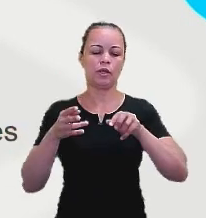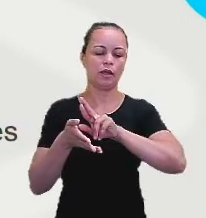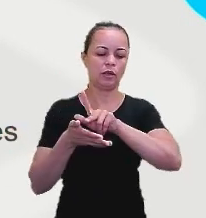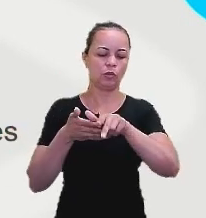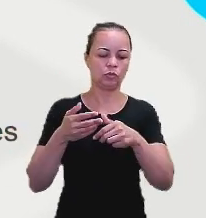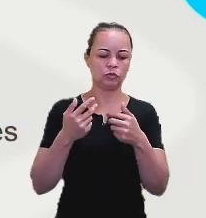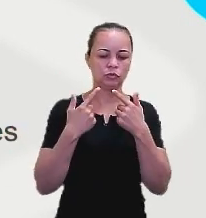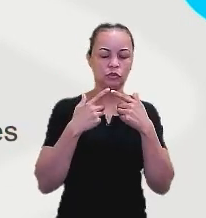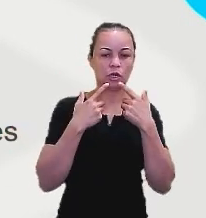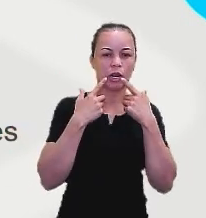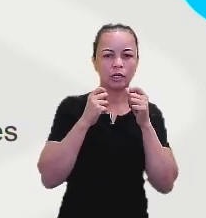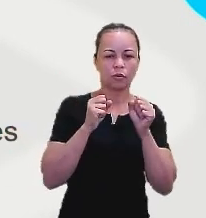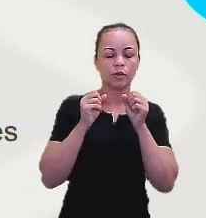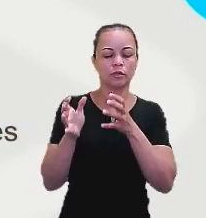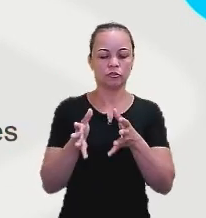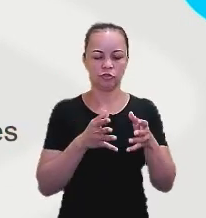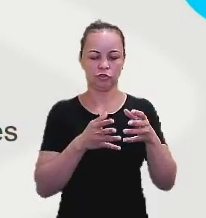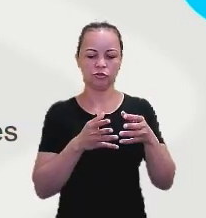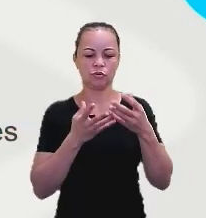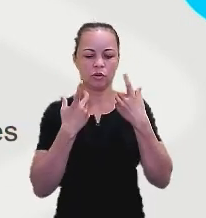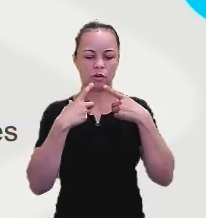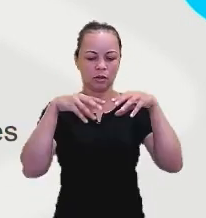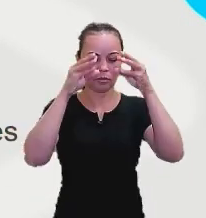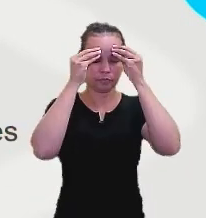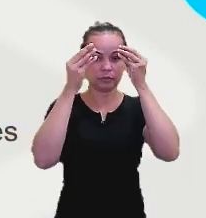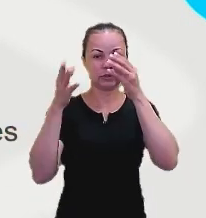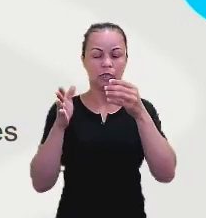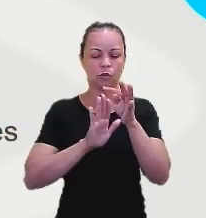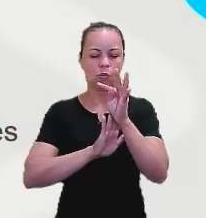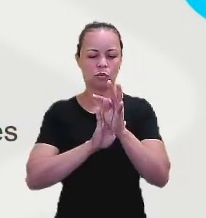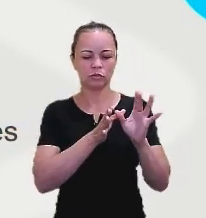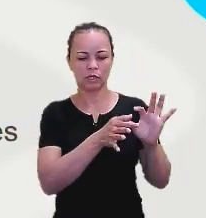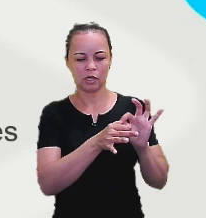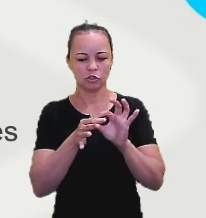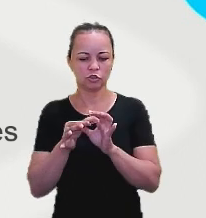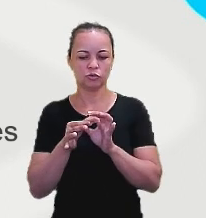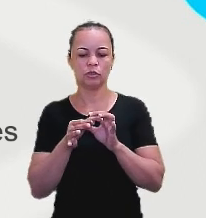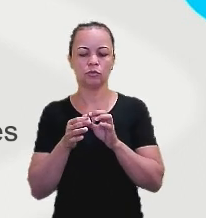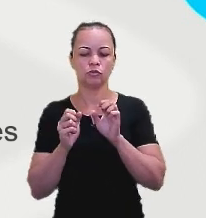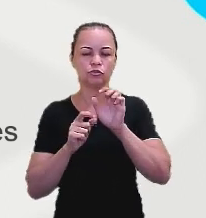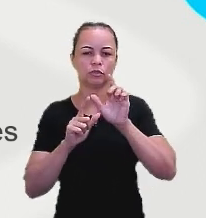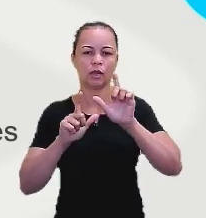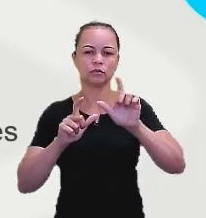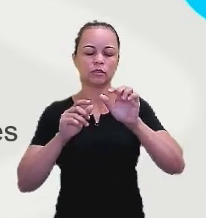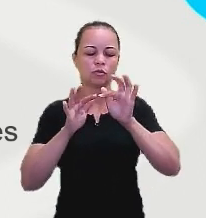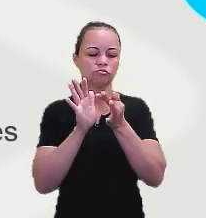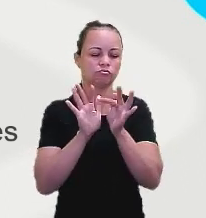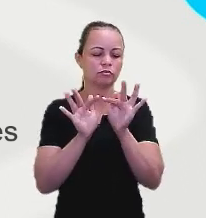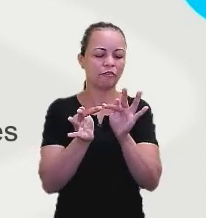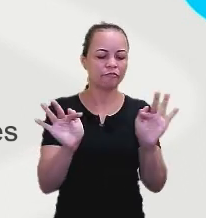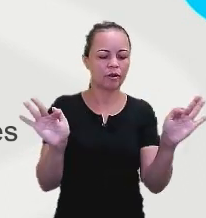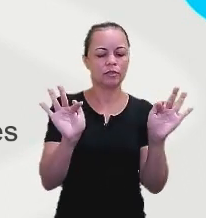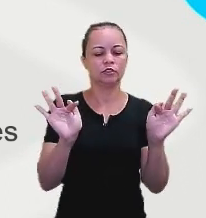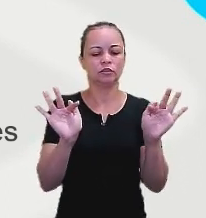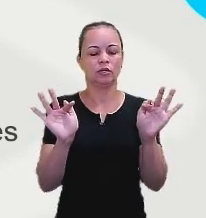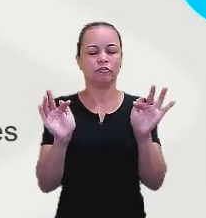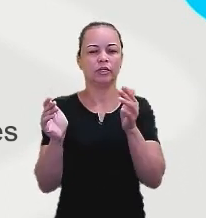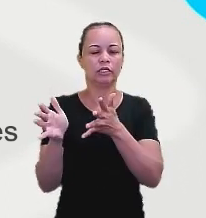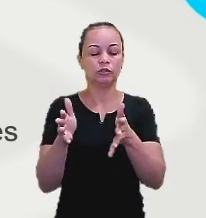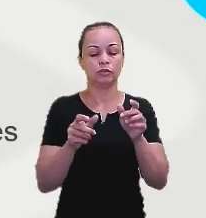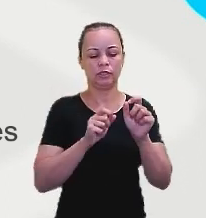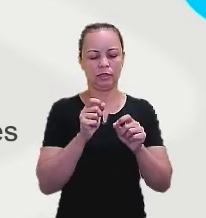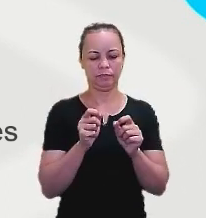contexto da ilustração, a frase proferida recorre a... Então, quando ele diz na rede social, aqui é outra coisa. Está se tratando aí de